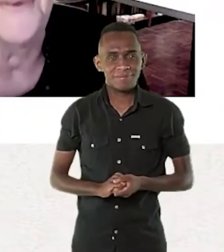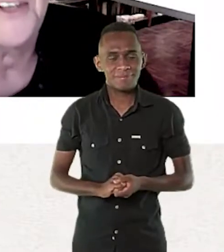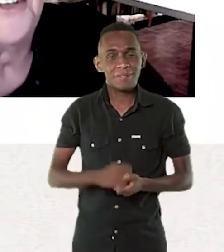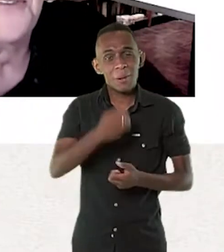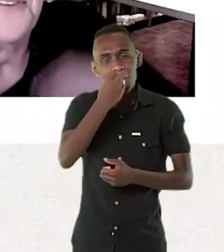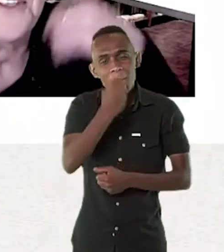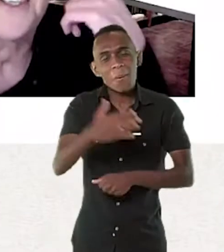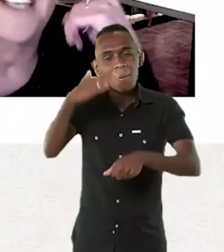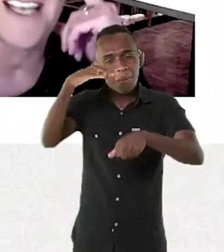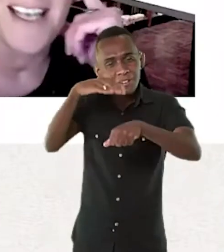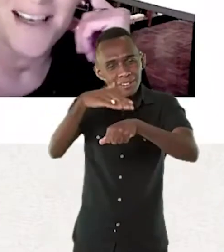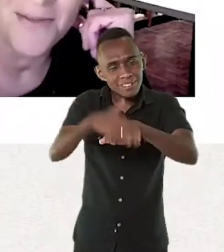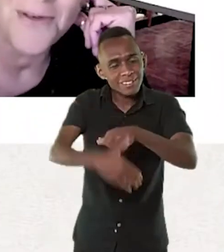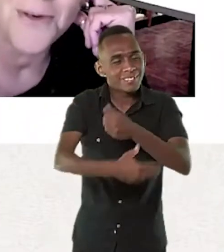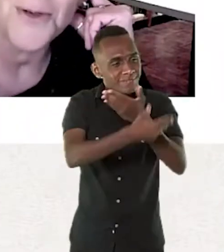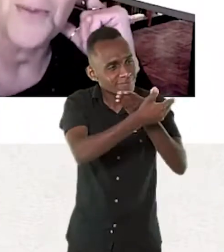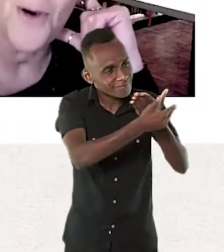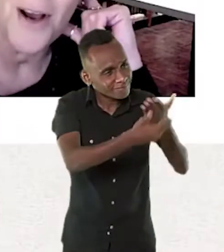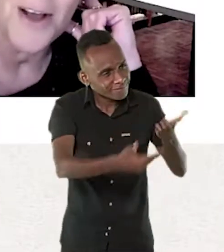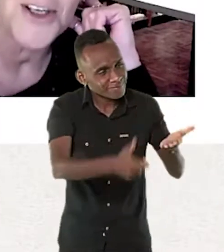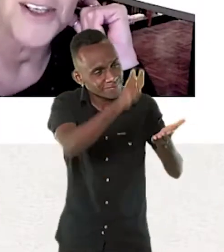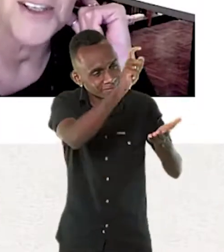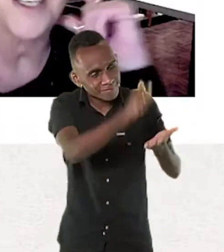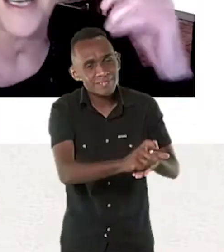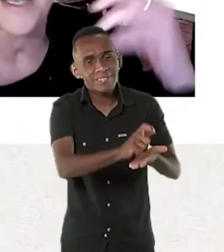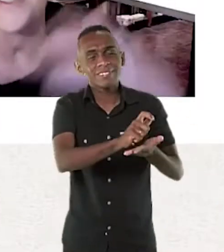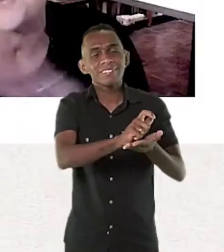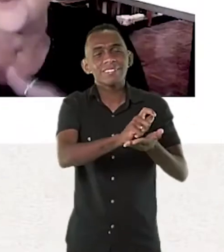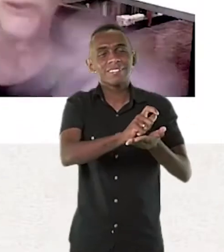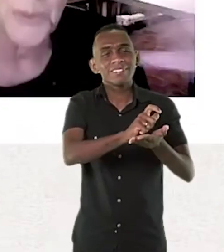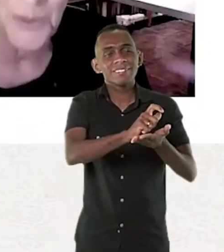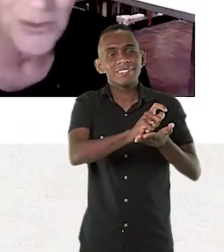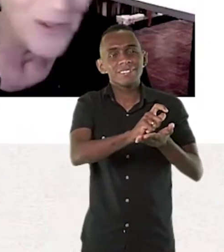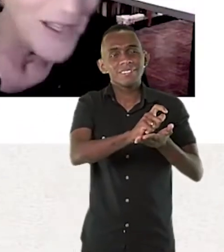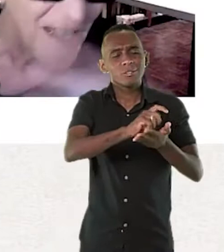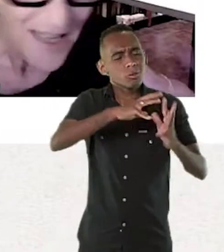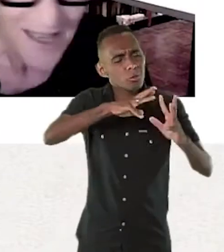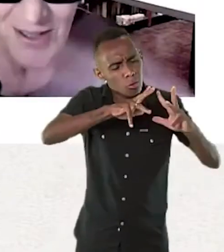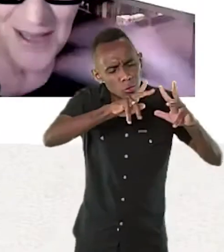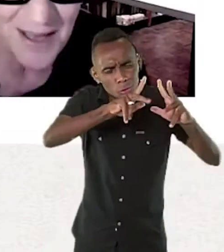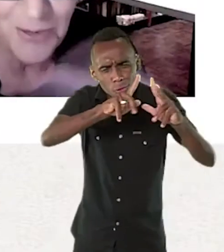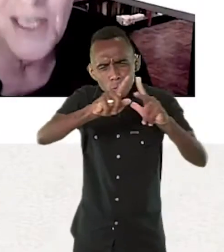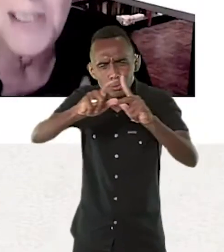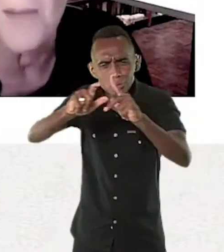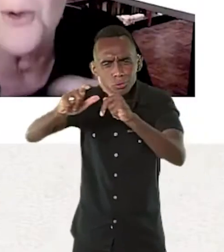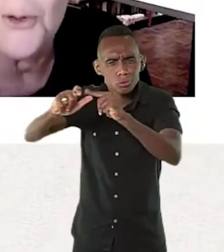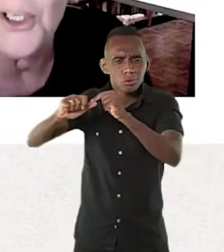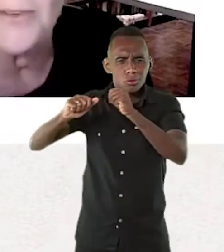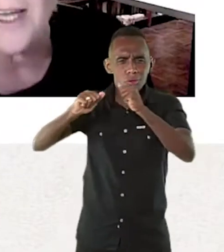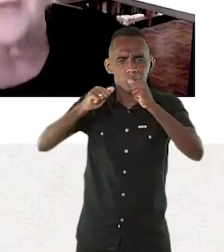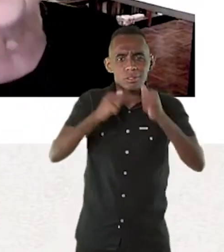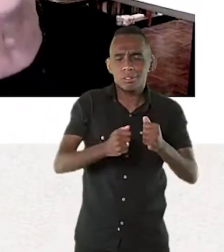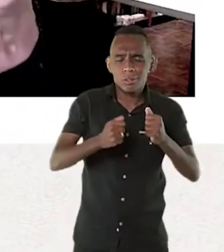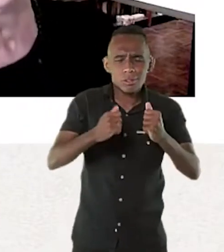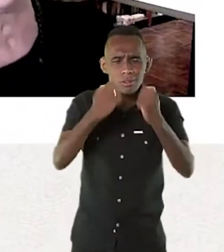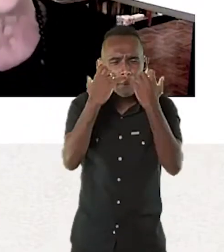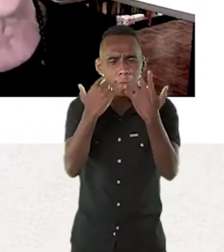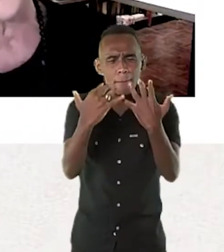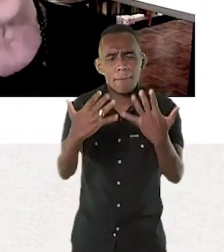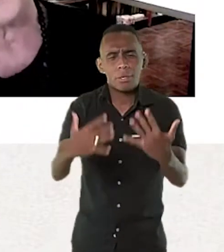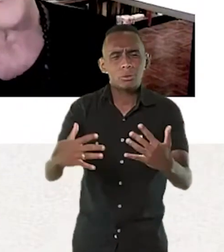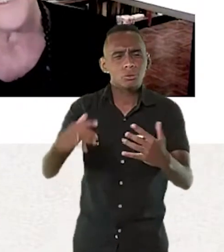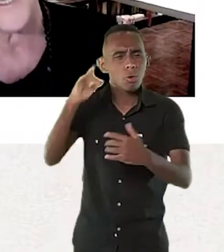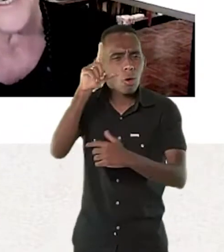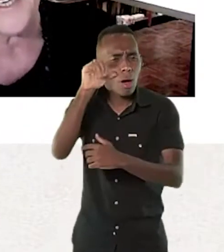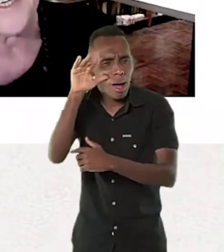Muitíssimo boa noite a você, Afonso Borges, e aí a toda essa multidão